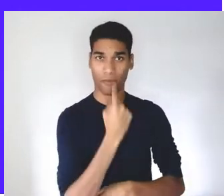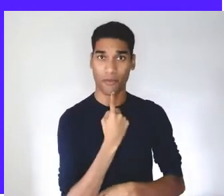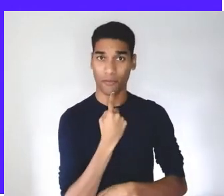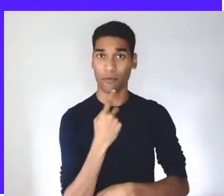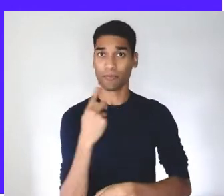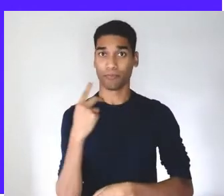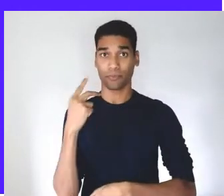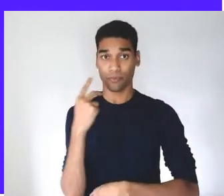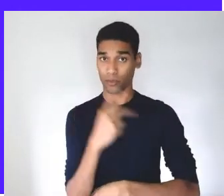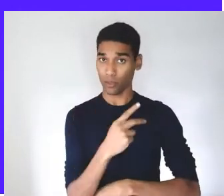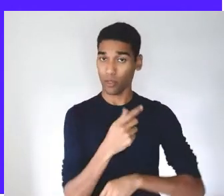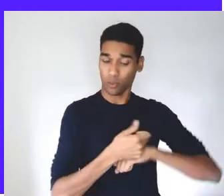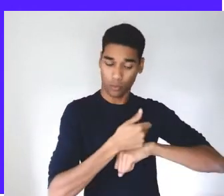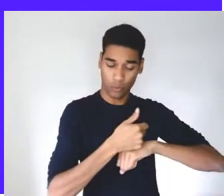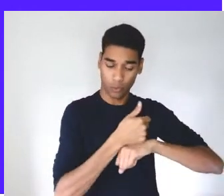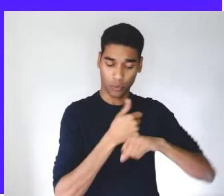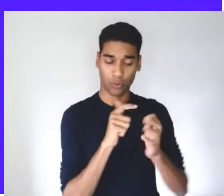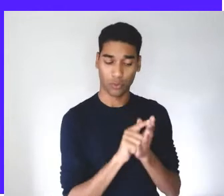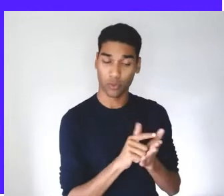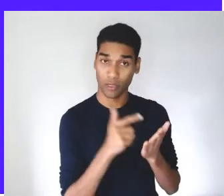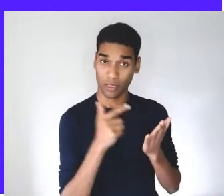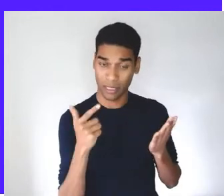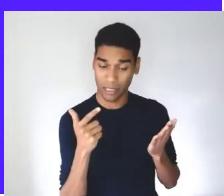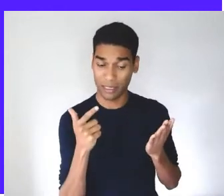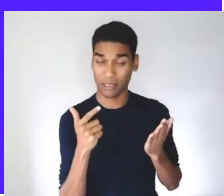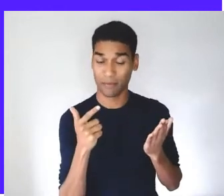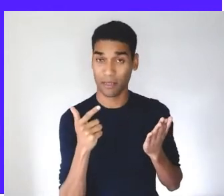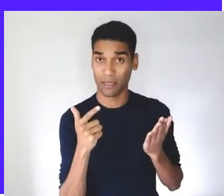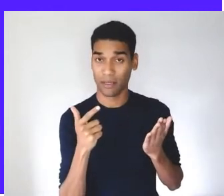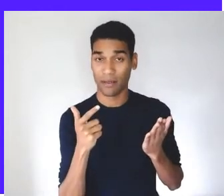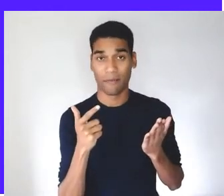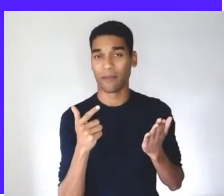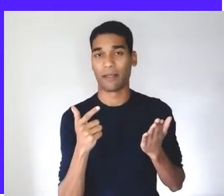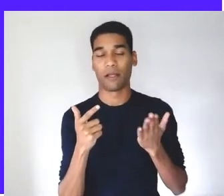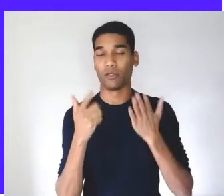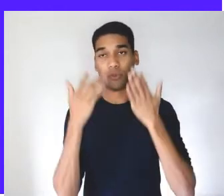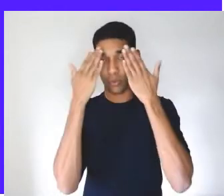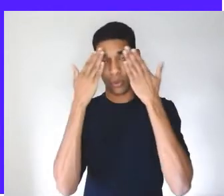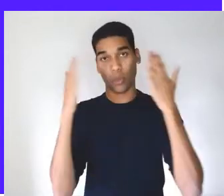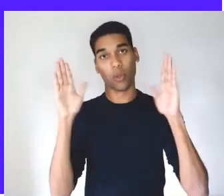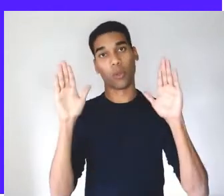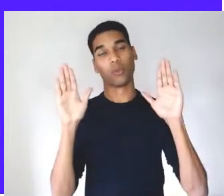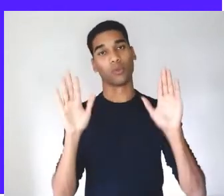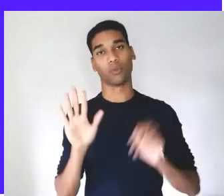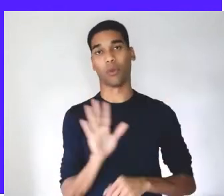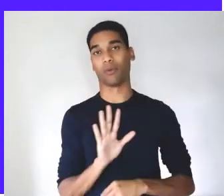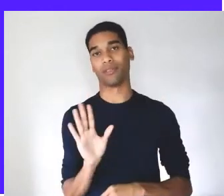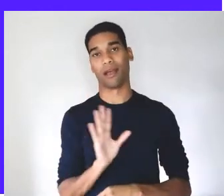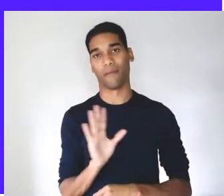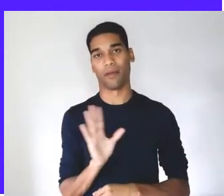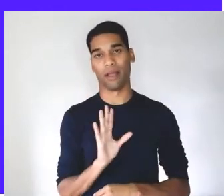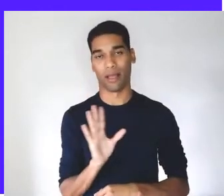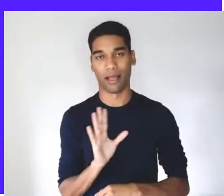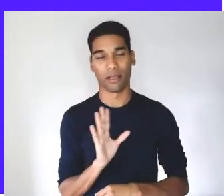está sempre ou abertamente ou o tempo inteiro, né, nos debates ali,